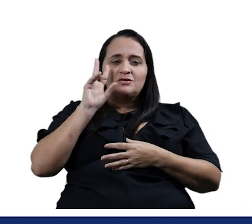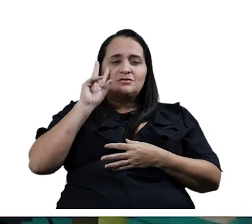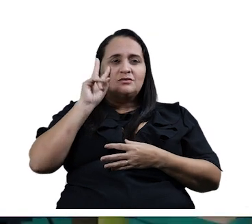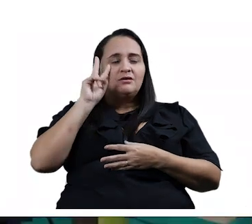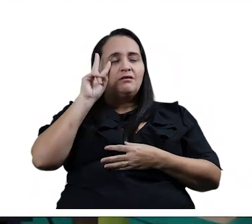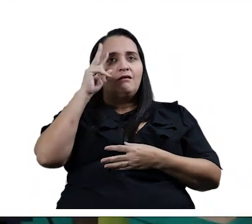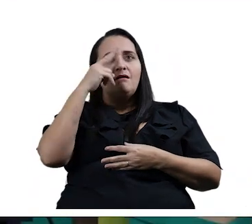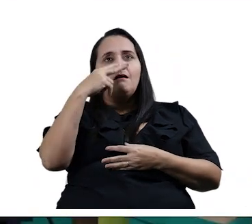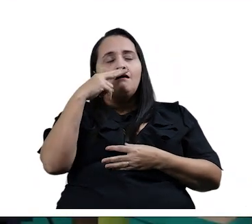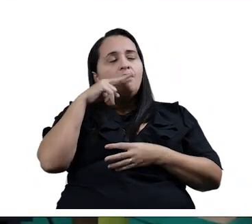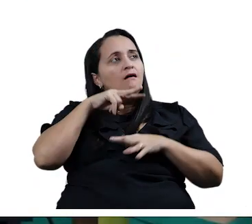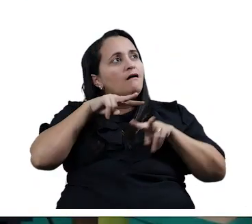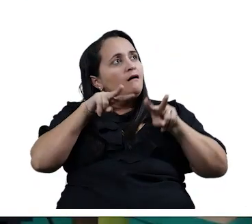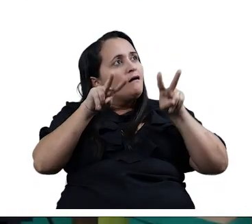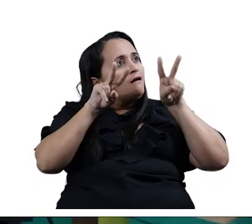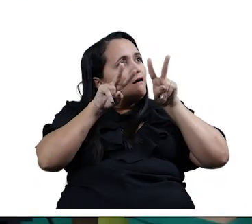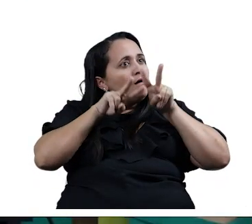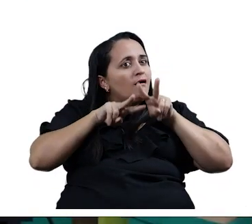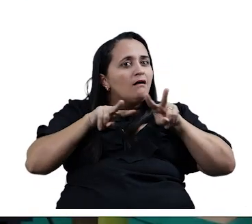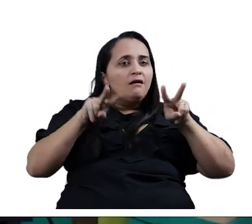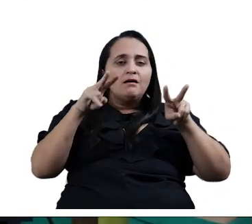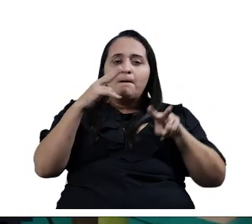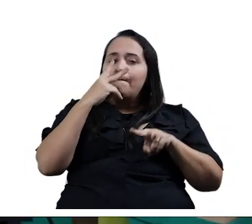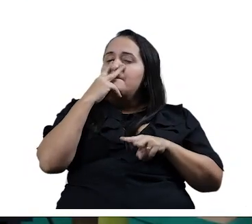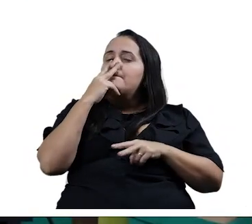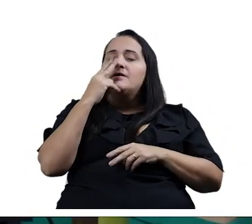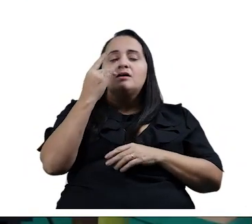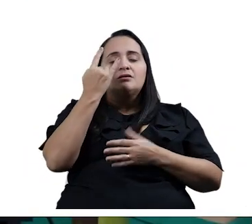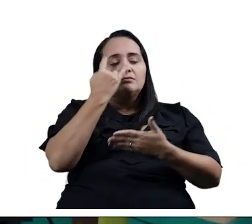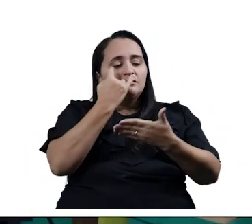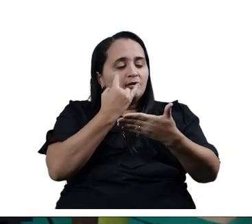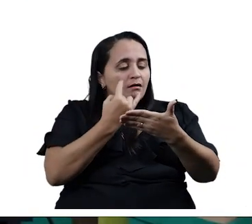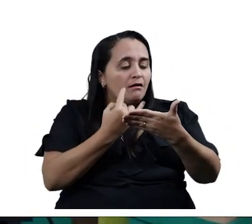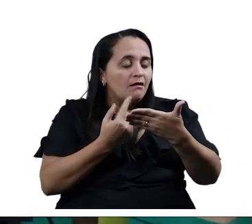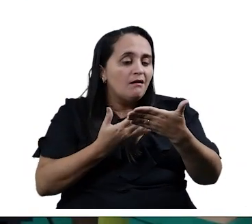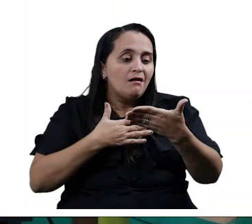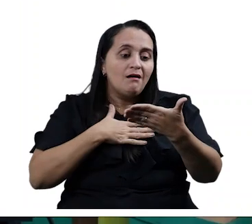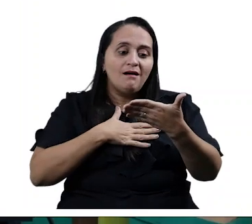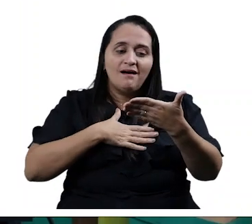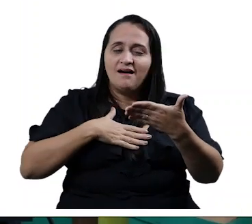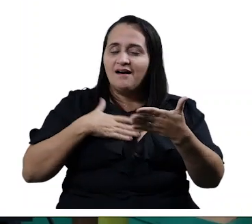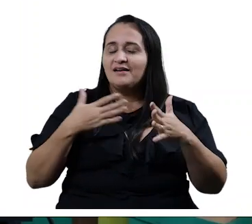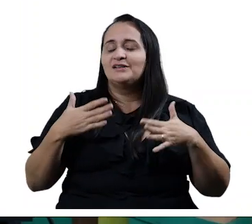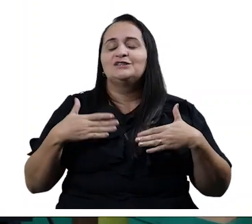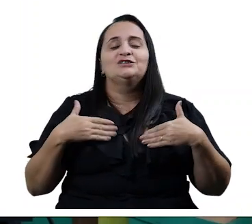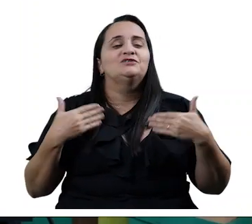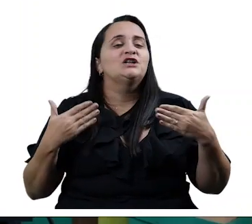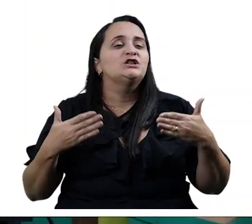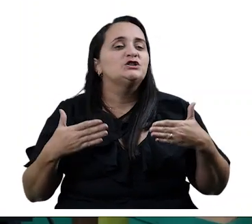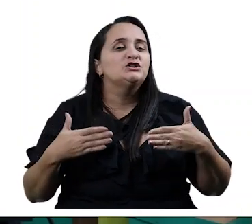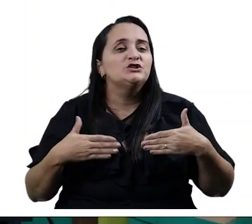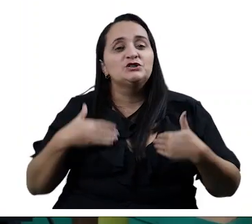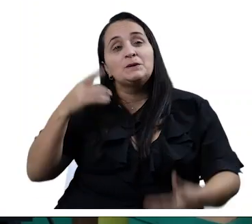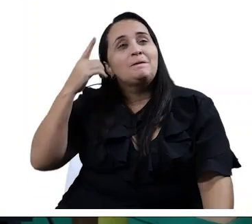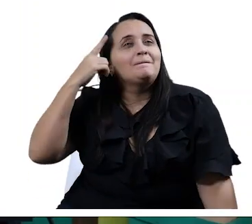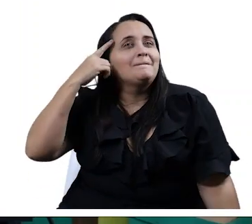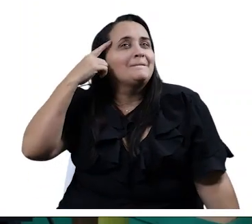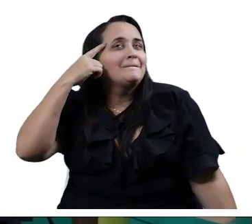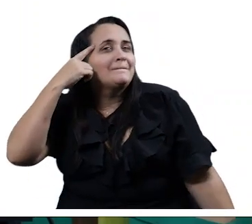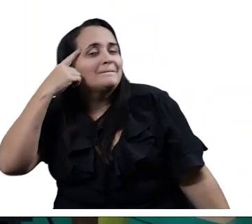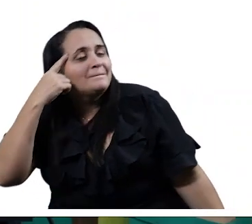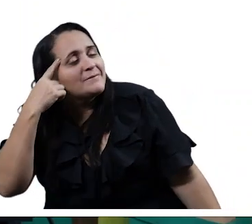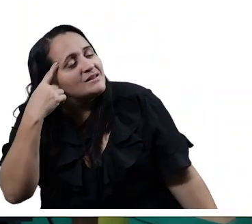entreter? Nossa, é você ler para passar tempo, para se divertir, né? Para